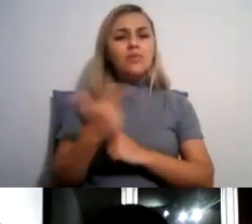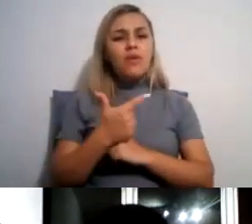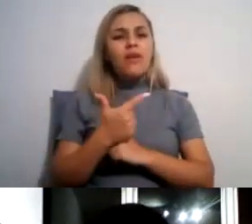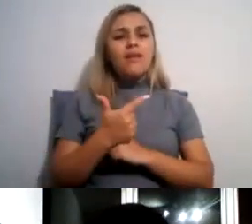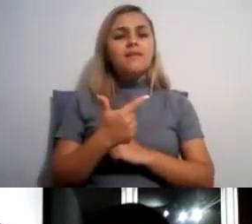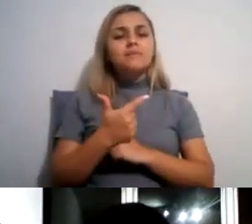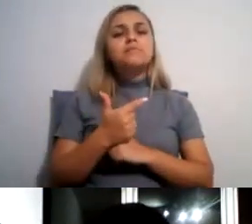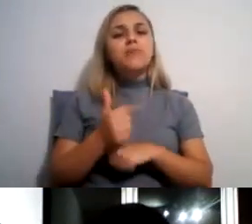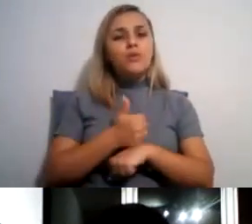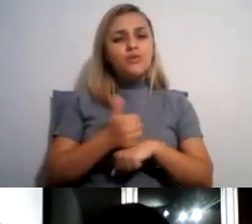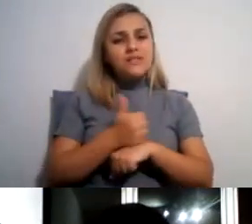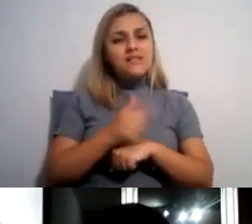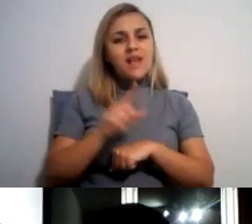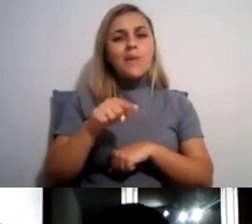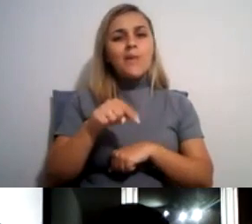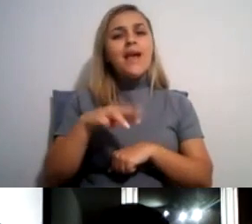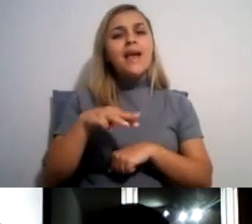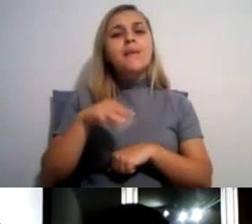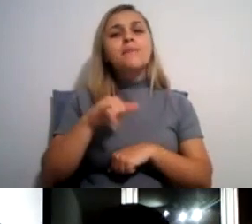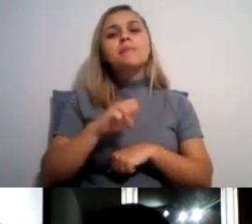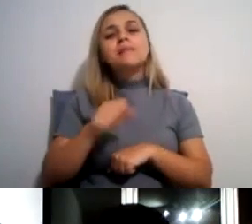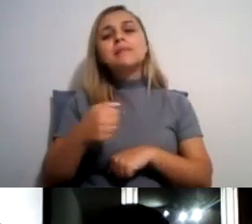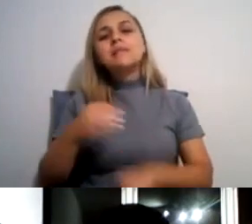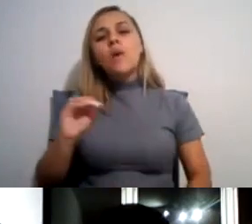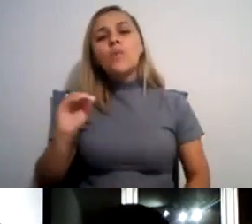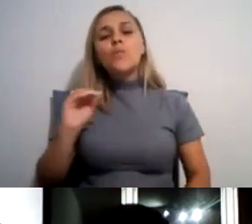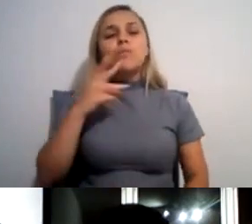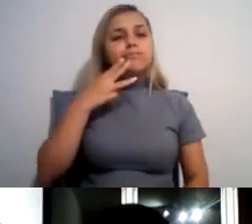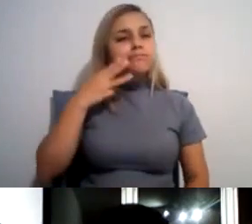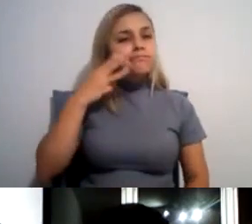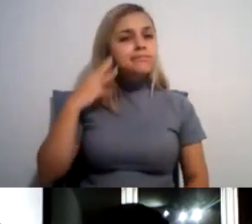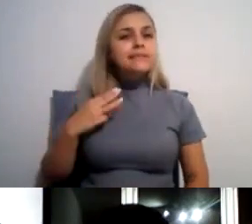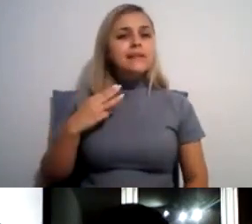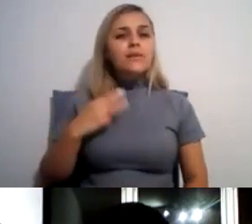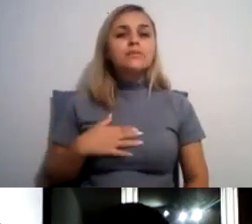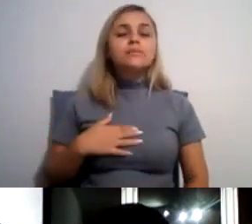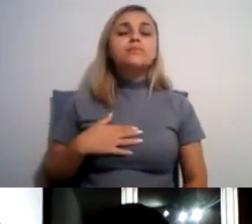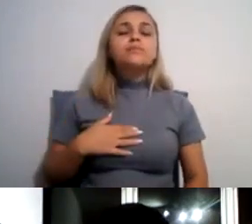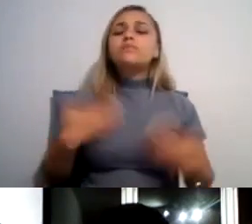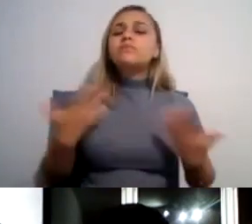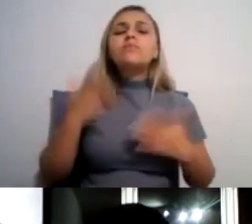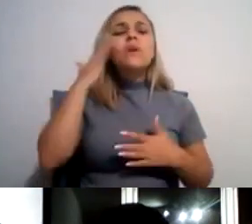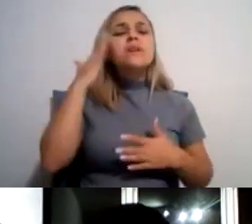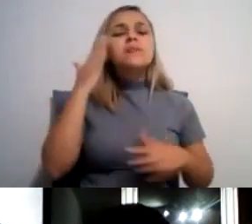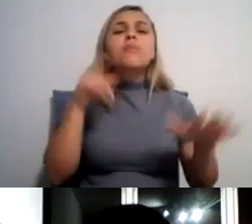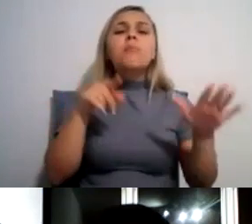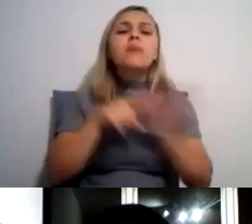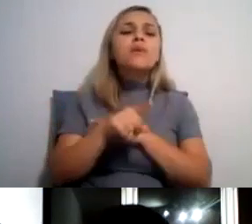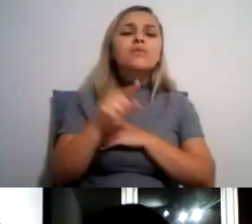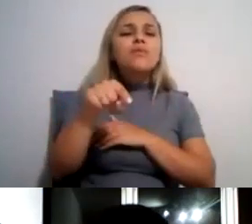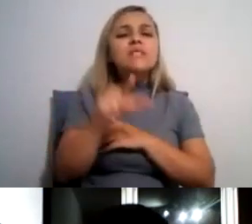aqui, inclusive. E eu queria, antes de começar, saber o que te levou a escolher essa área